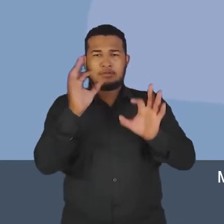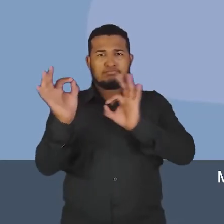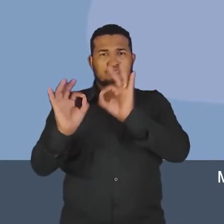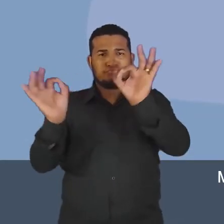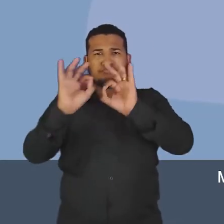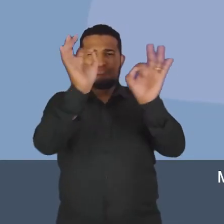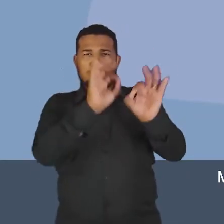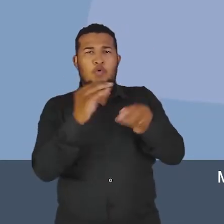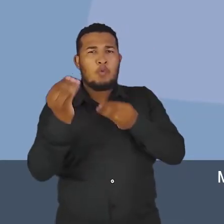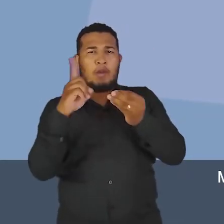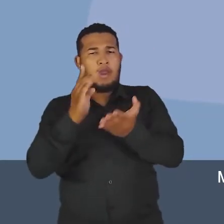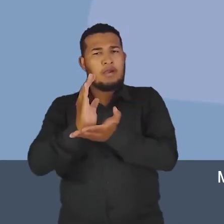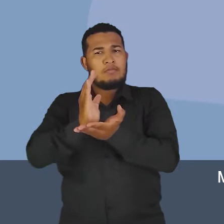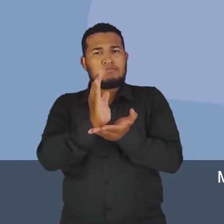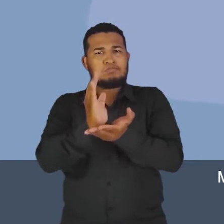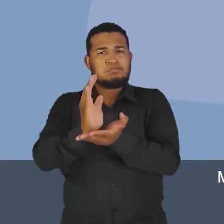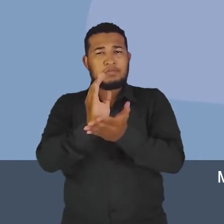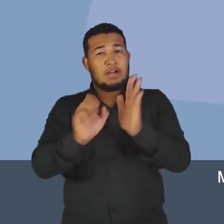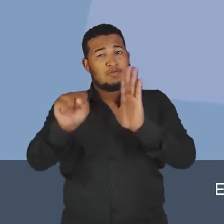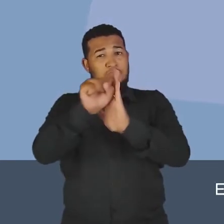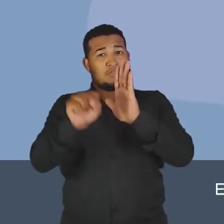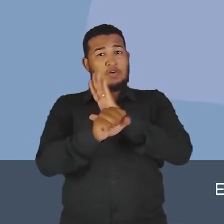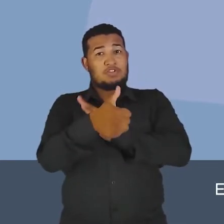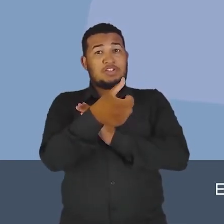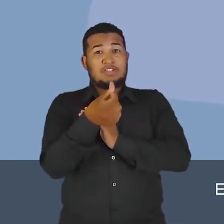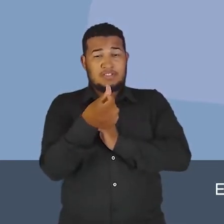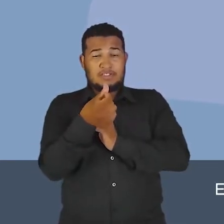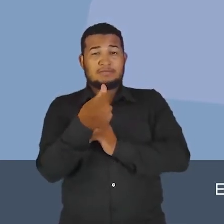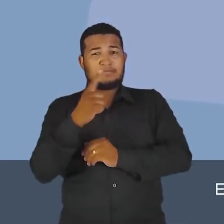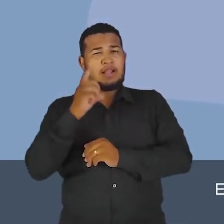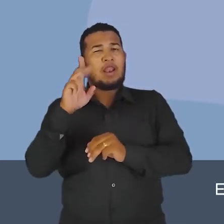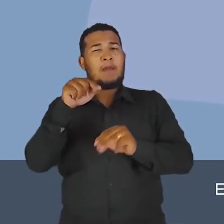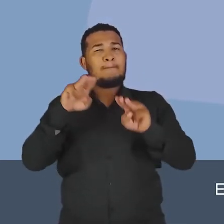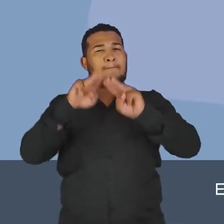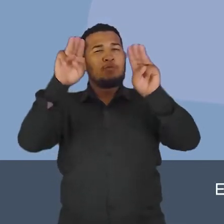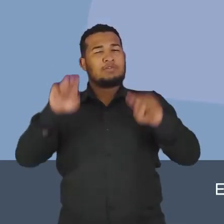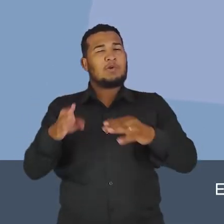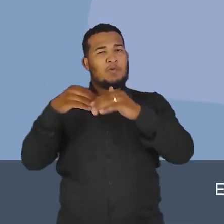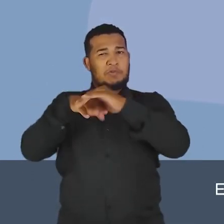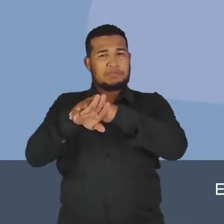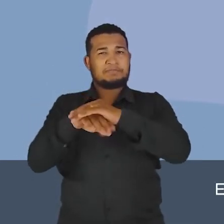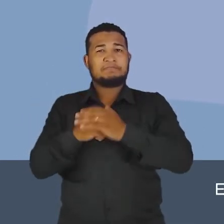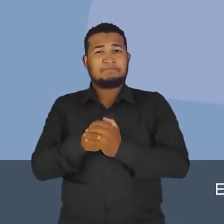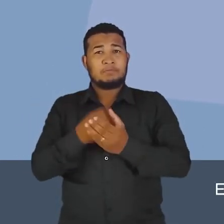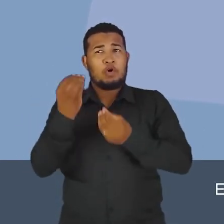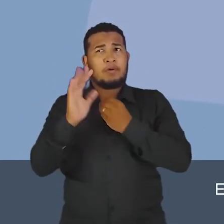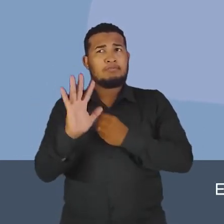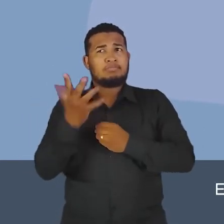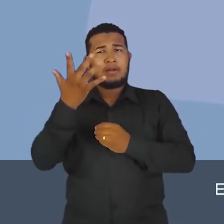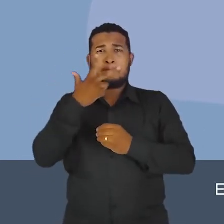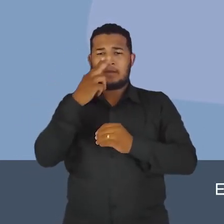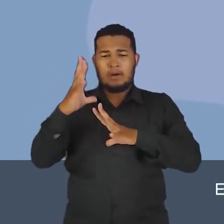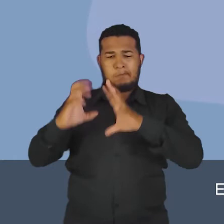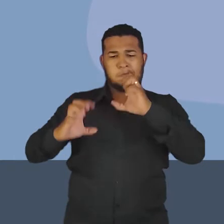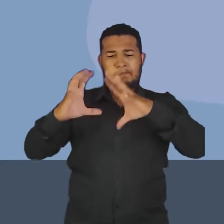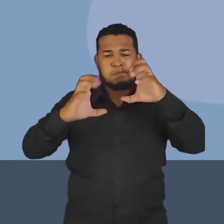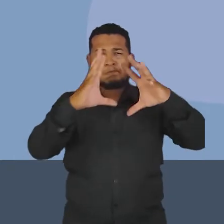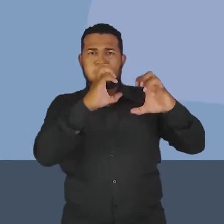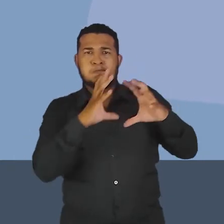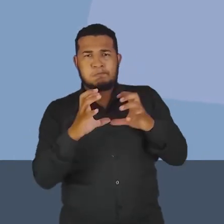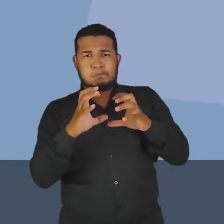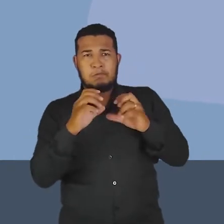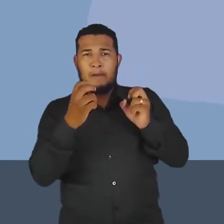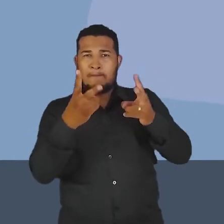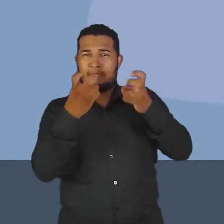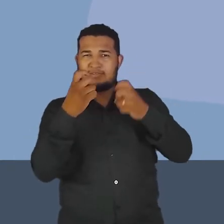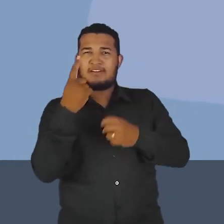típica galé do século XVI do Museu Naval de Toulon. Então, se você for imaginar como funcionava essa batalha em termos navais,